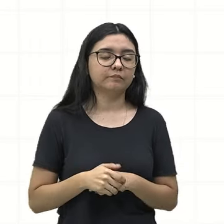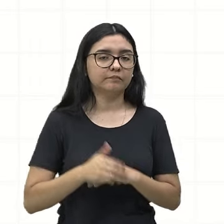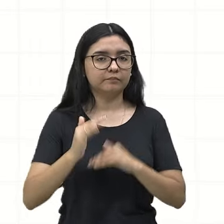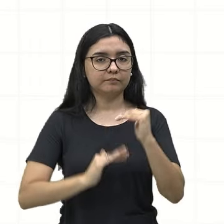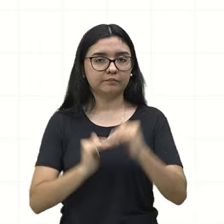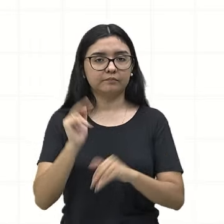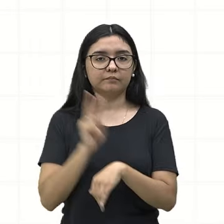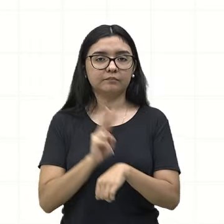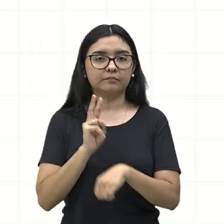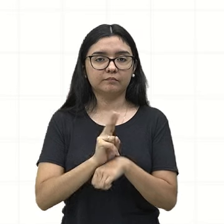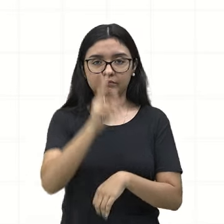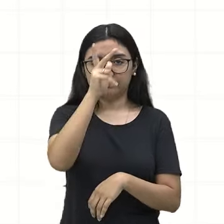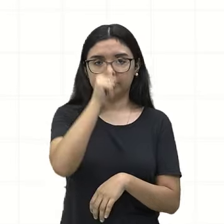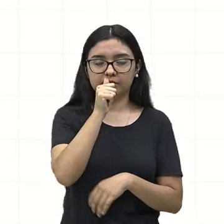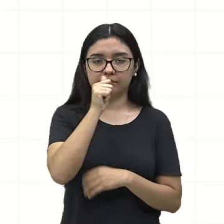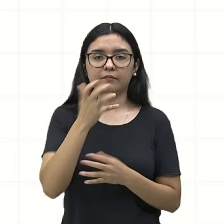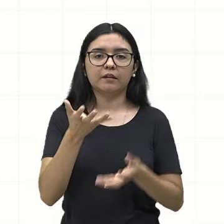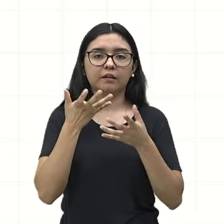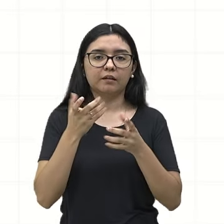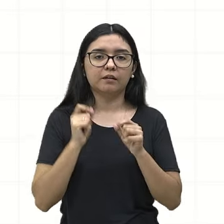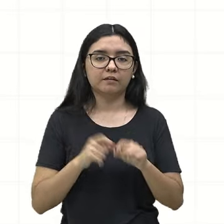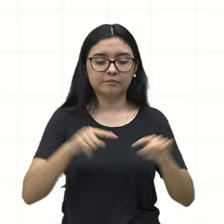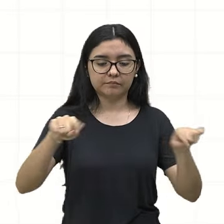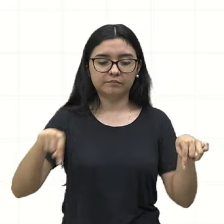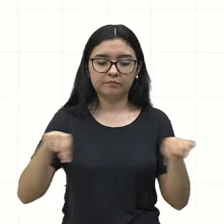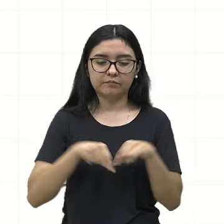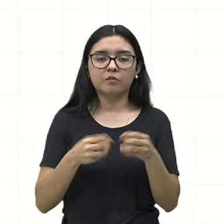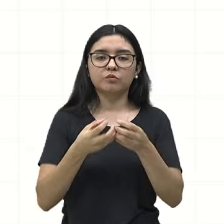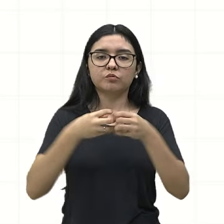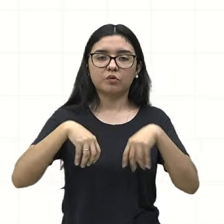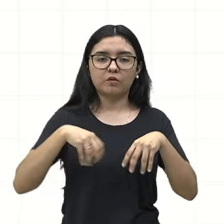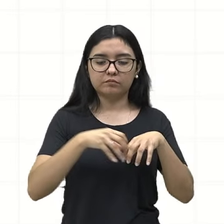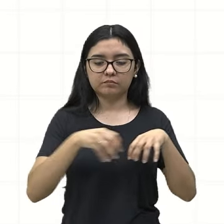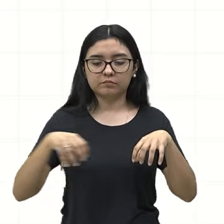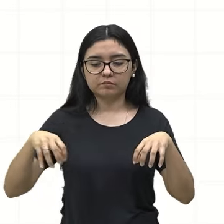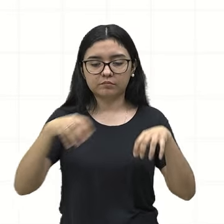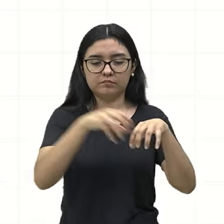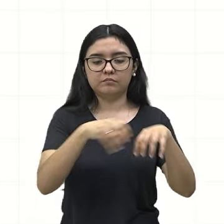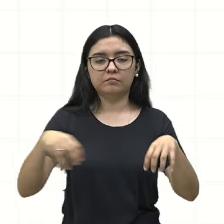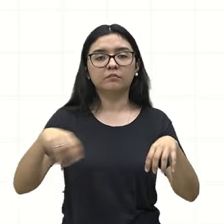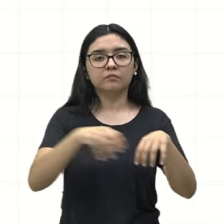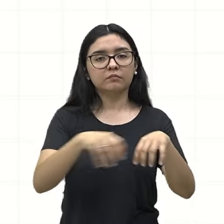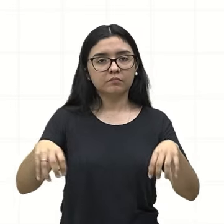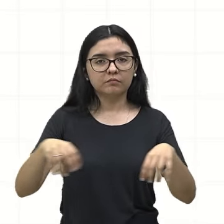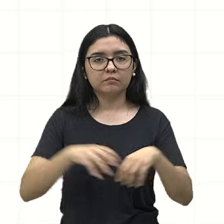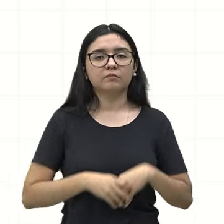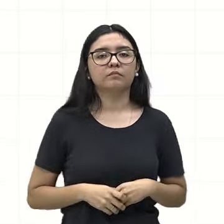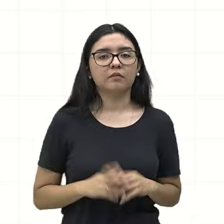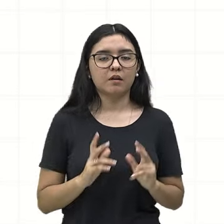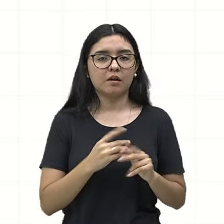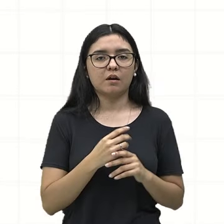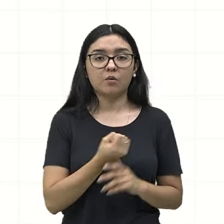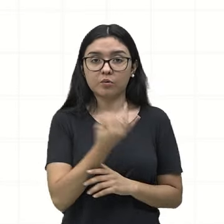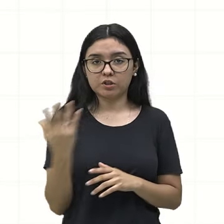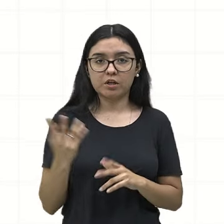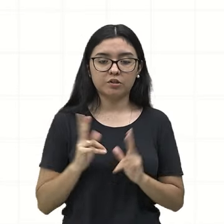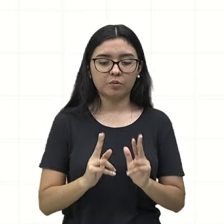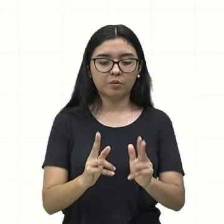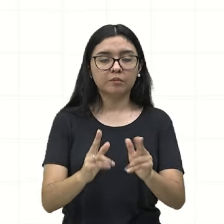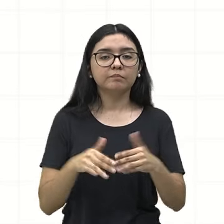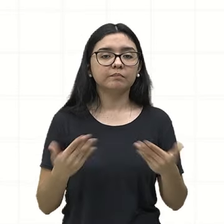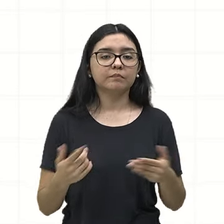queria distribuir lá em formar outras cartelas, né? Distribuir esses ovos de modo que cada linha tivesse a mesma quantidade. Olha só, o